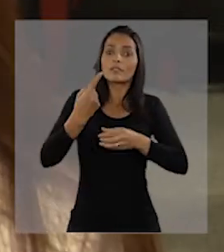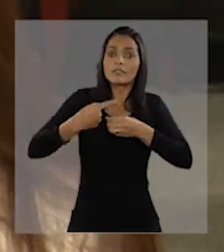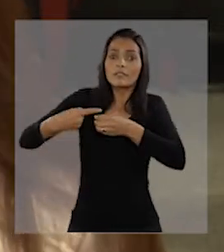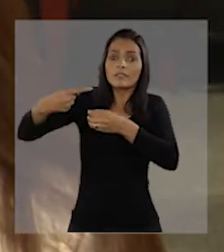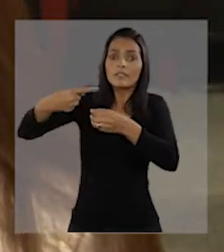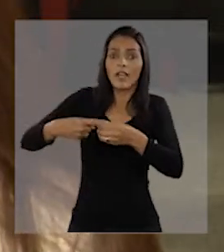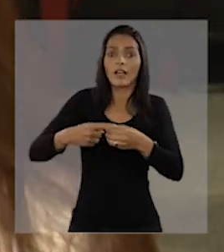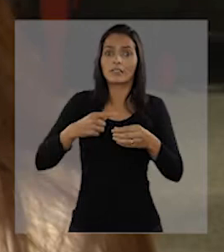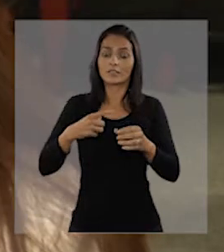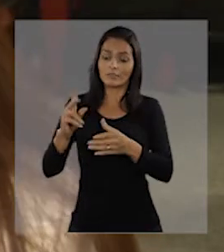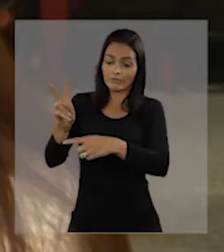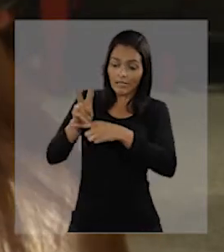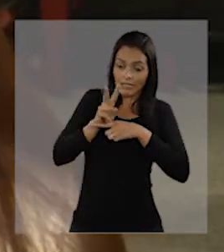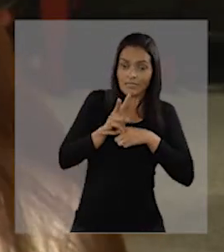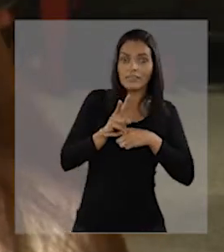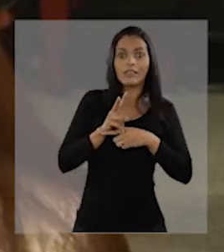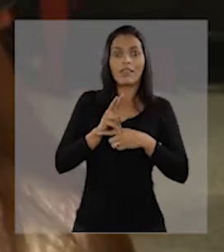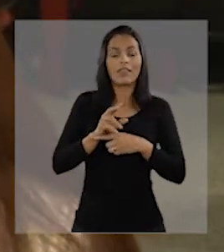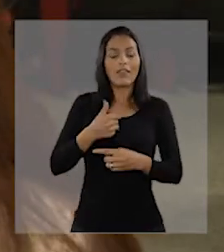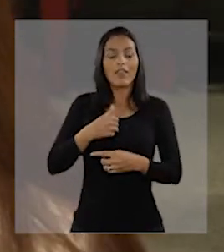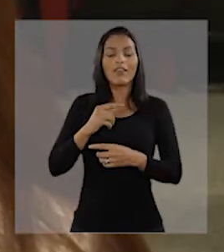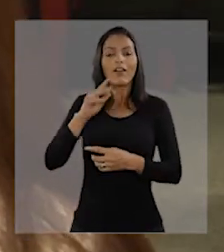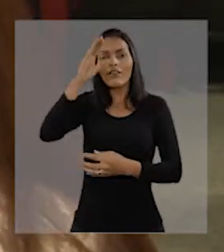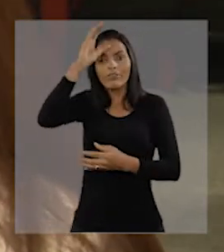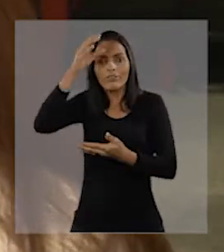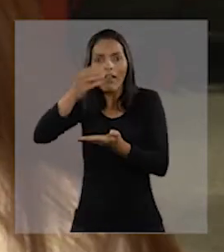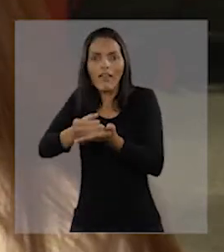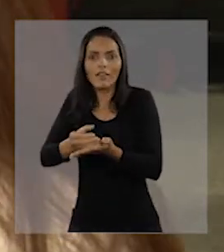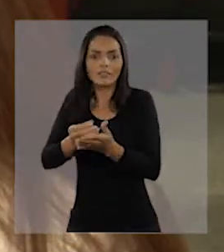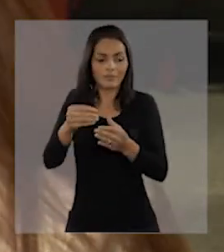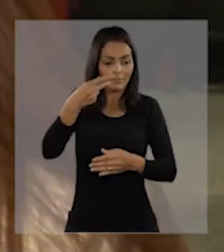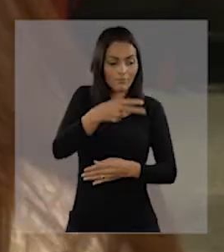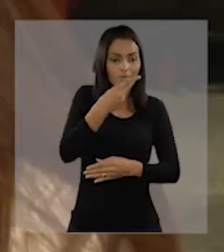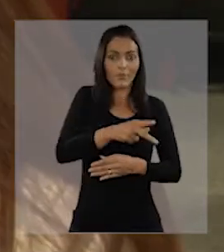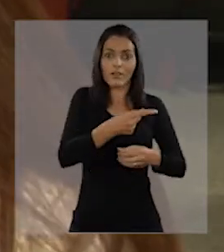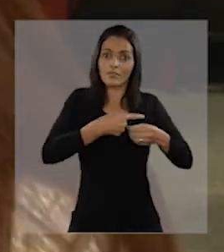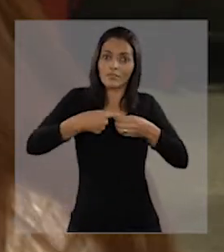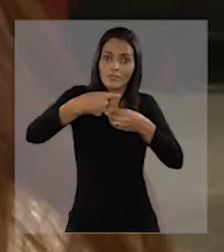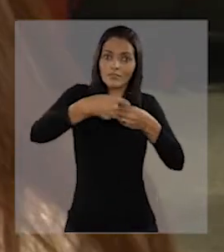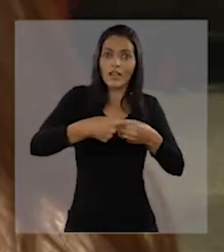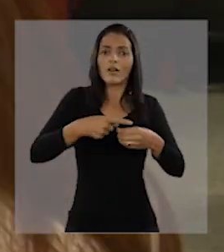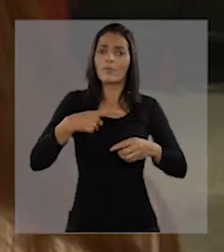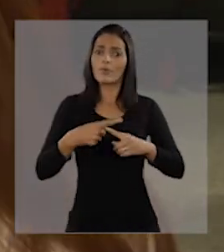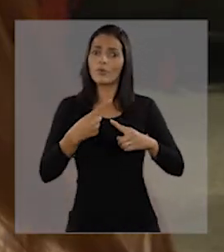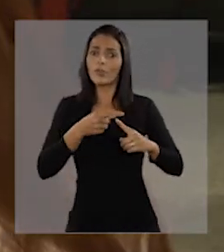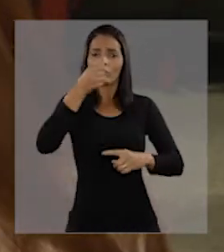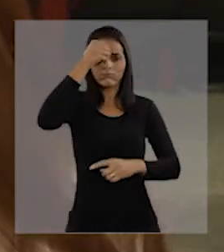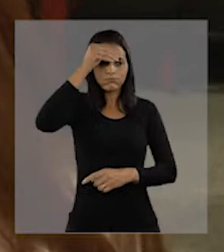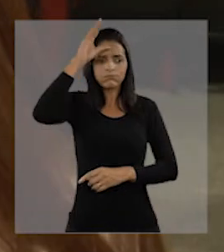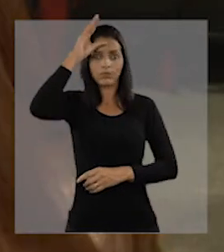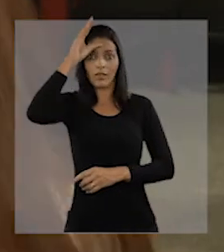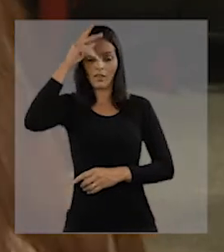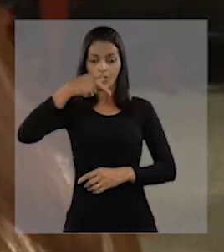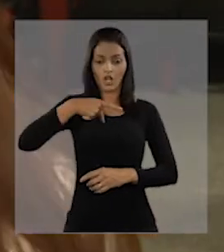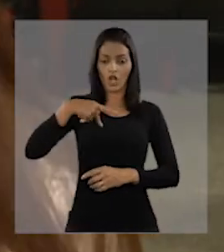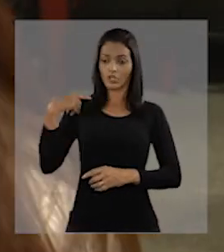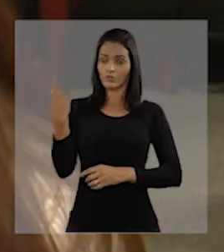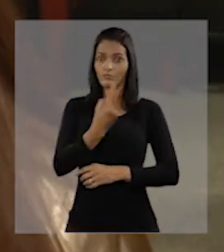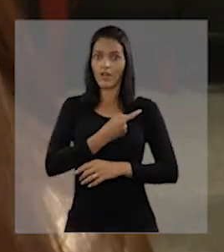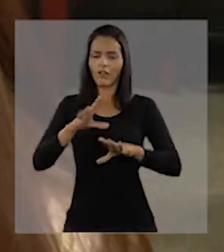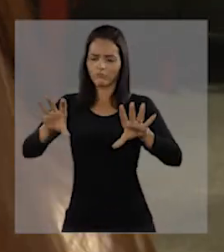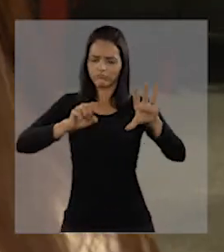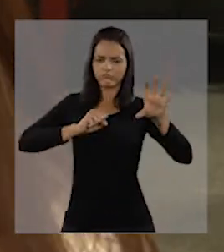para implementação na nossa comunidade, de forma que nós agregamos não só o nosso conhecimento aos demais, mas